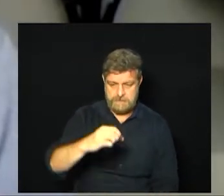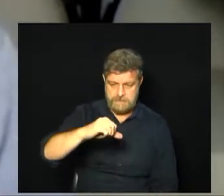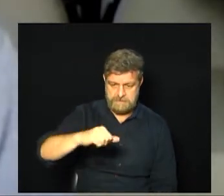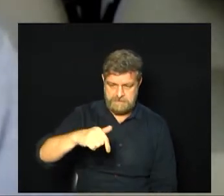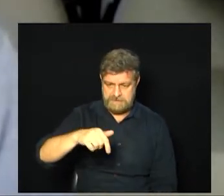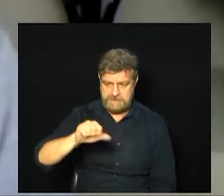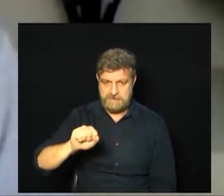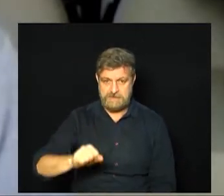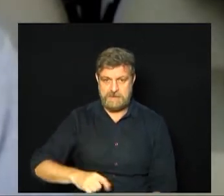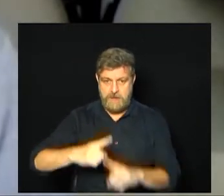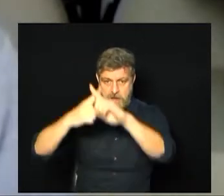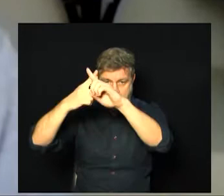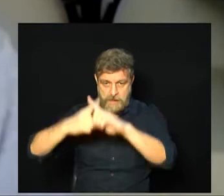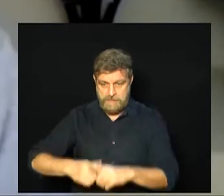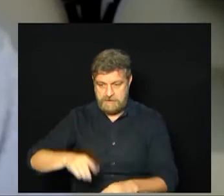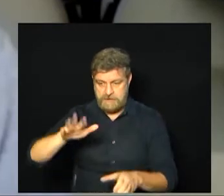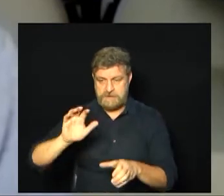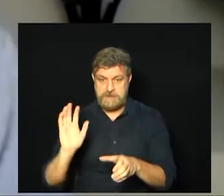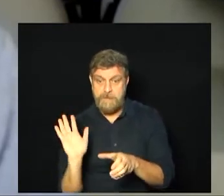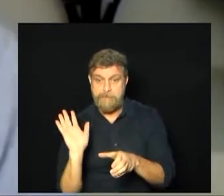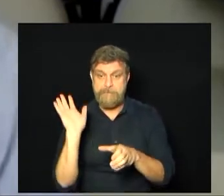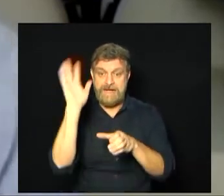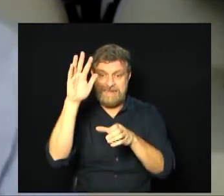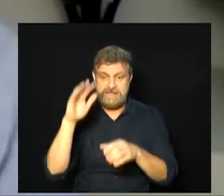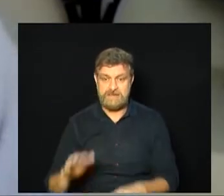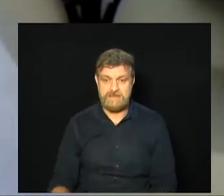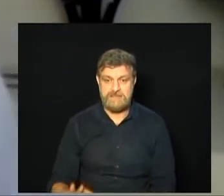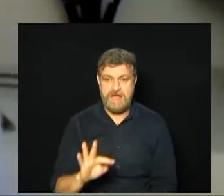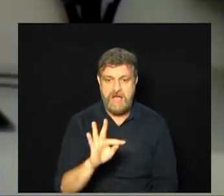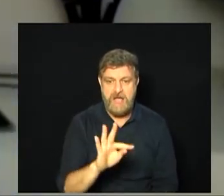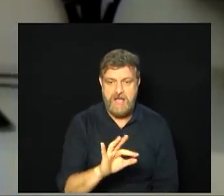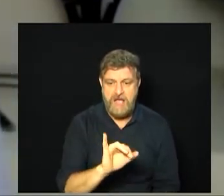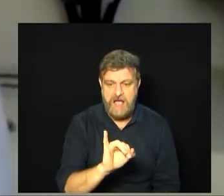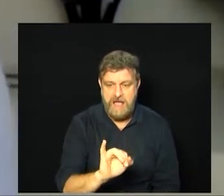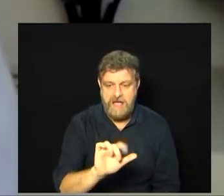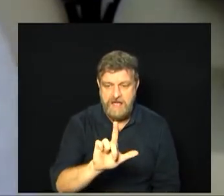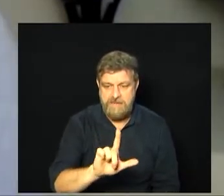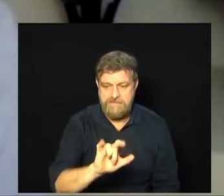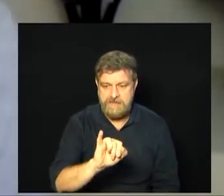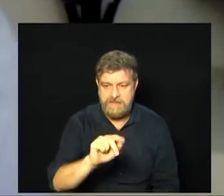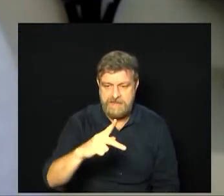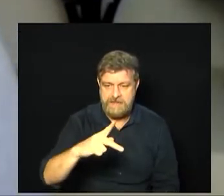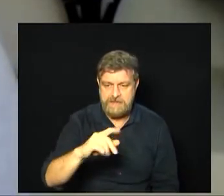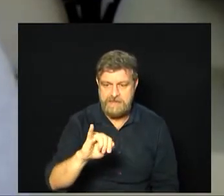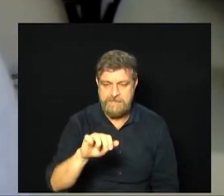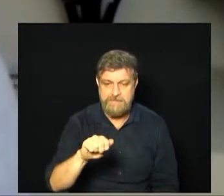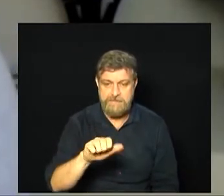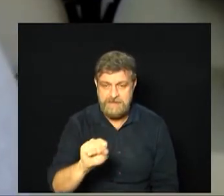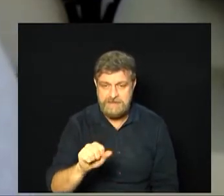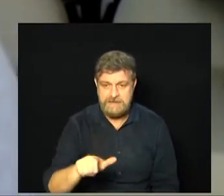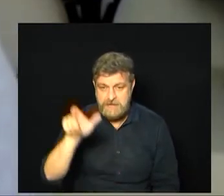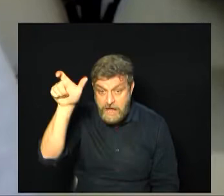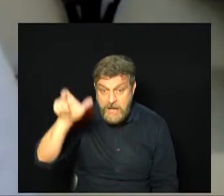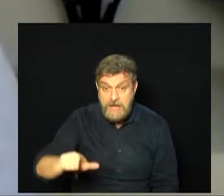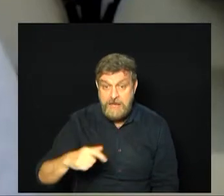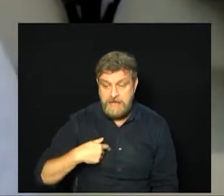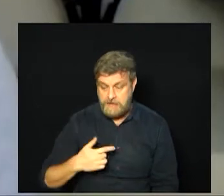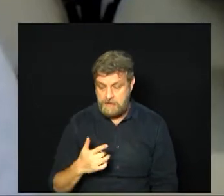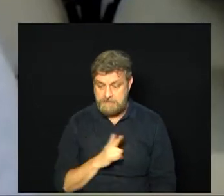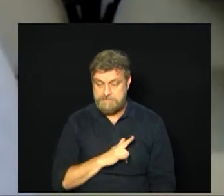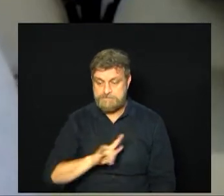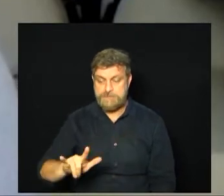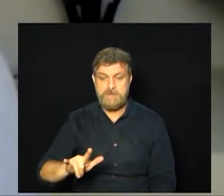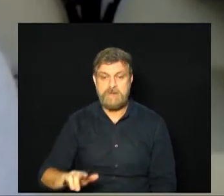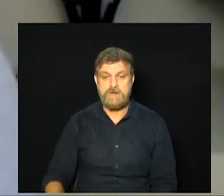Mundial de Basquete das Filipinas. Quem me fez apaixonar pelo basquete é um campineiro, é o